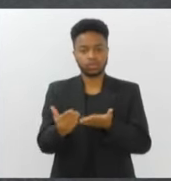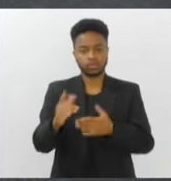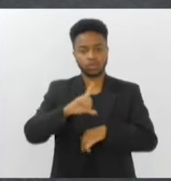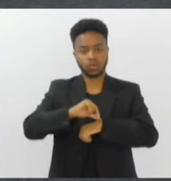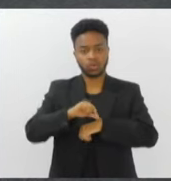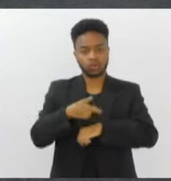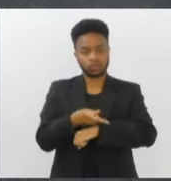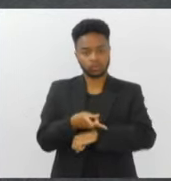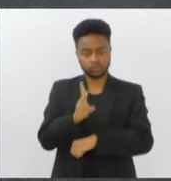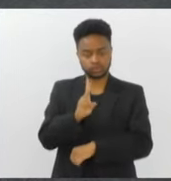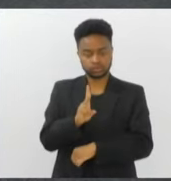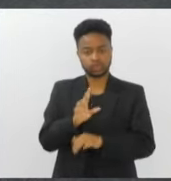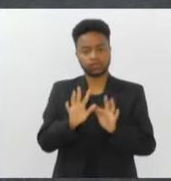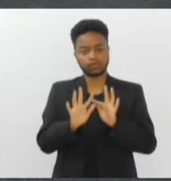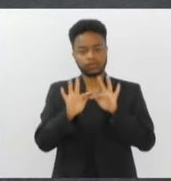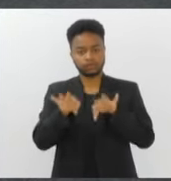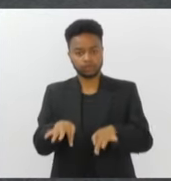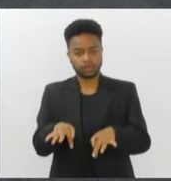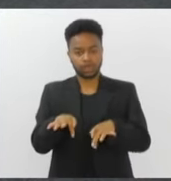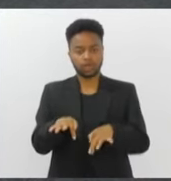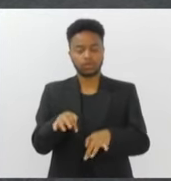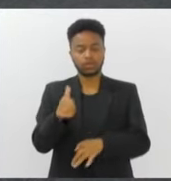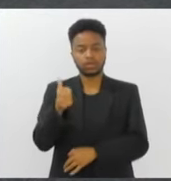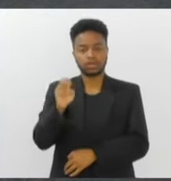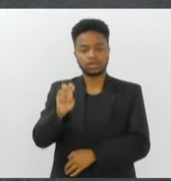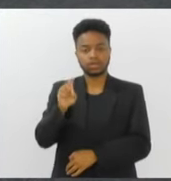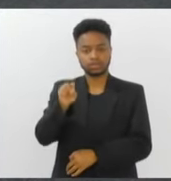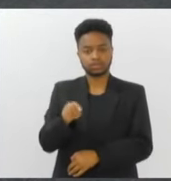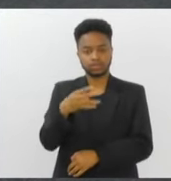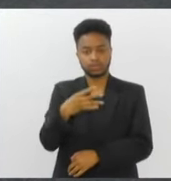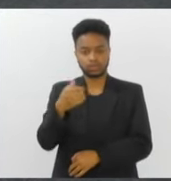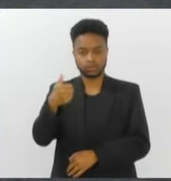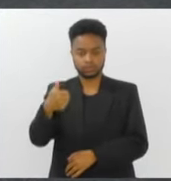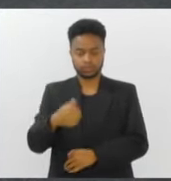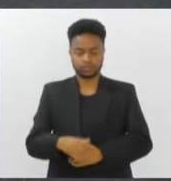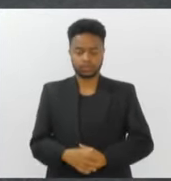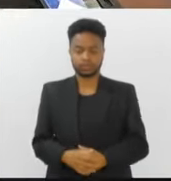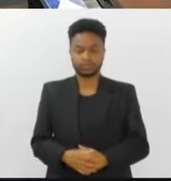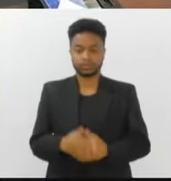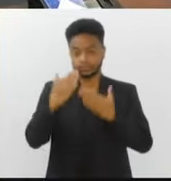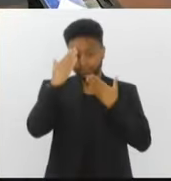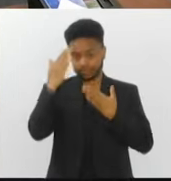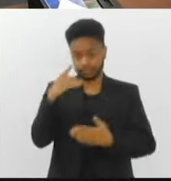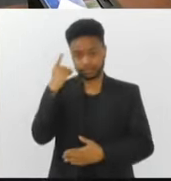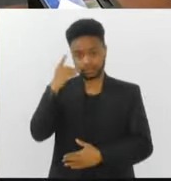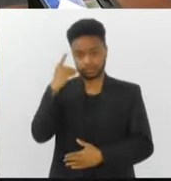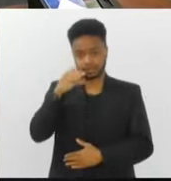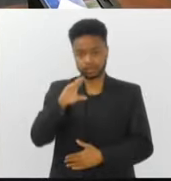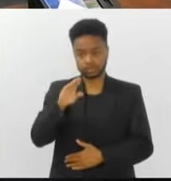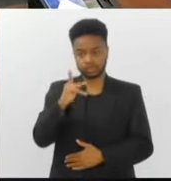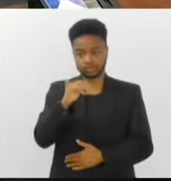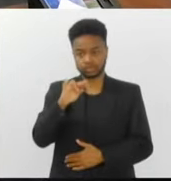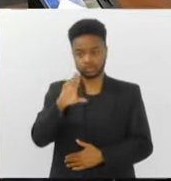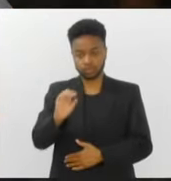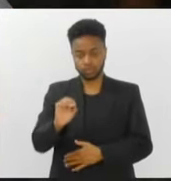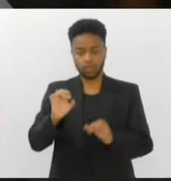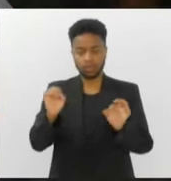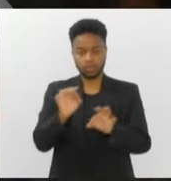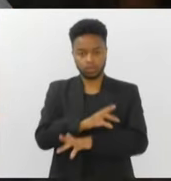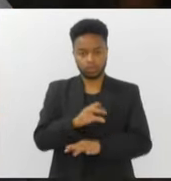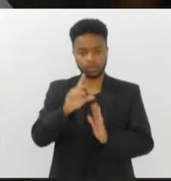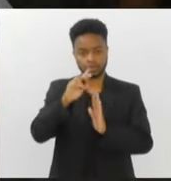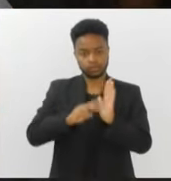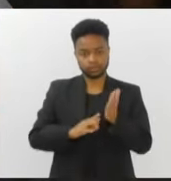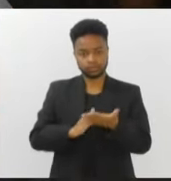14 horas, foi encerrada às 15 horas e 41 minutos. Muito obrigado, deputado Chico Machado. Lida e aprovada a